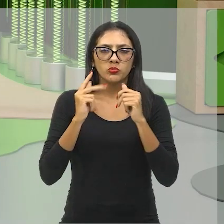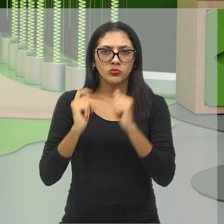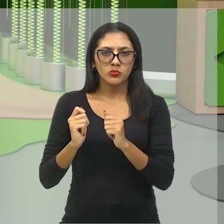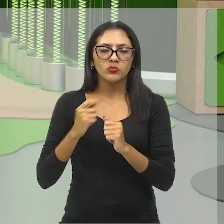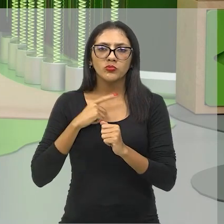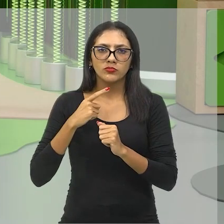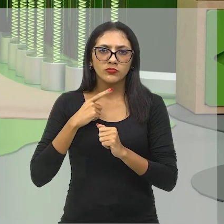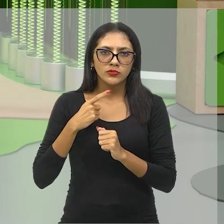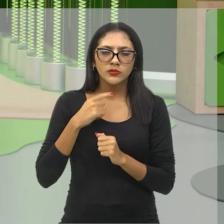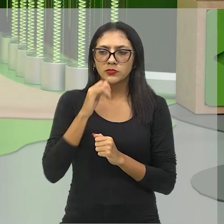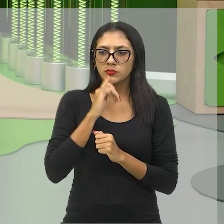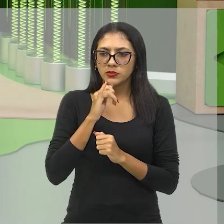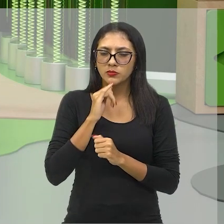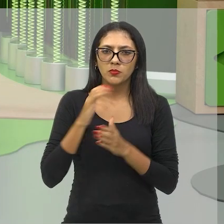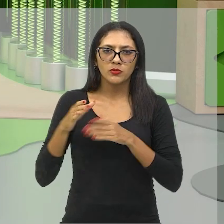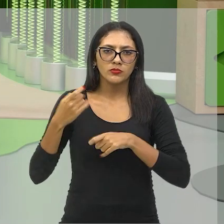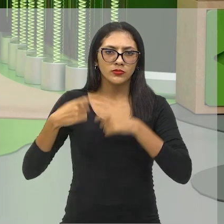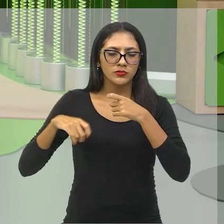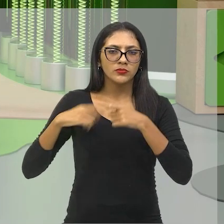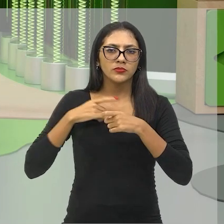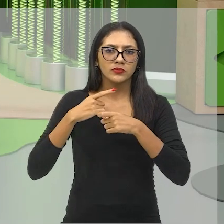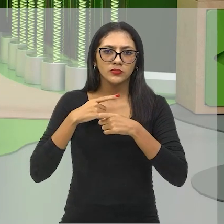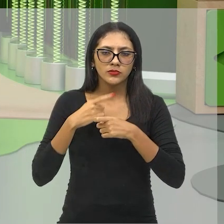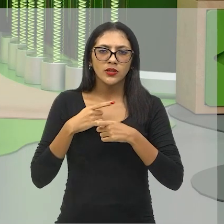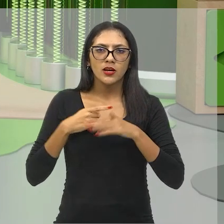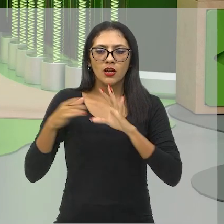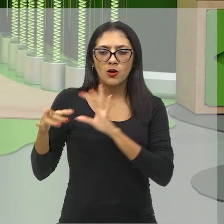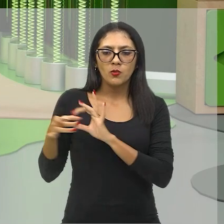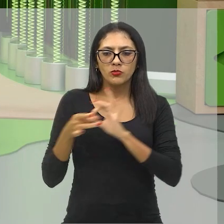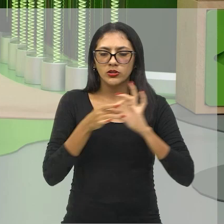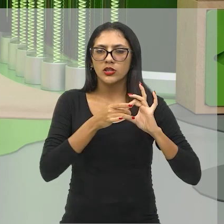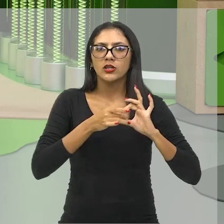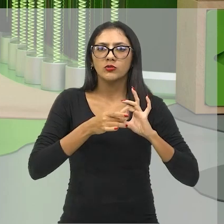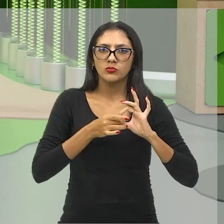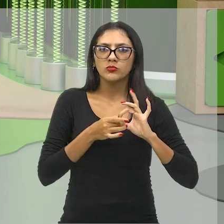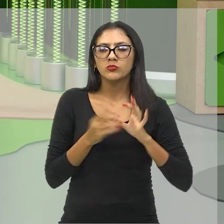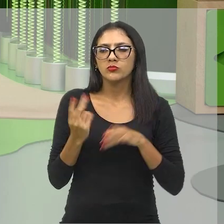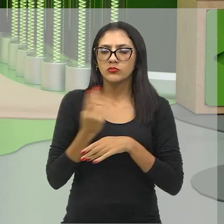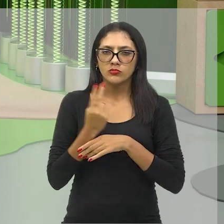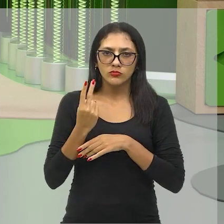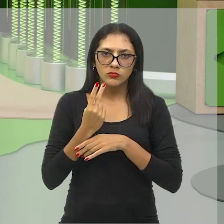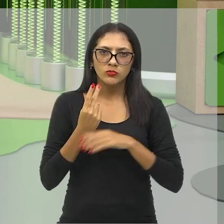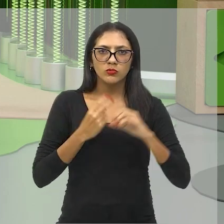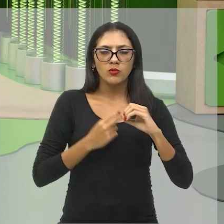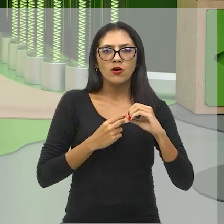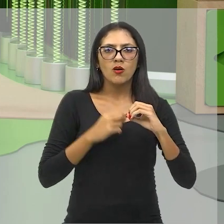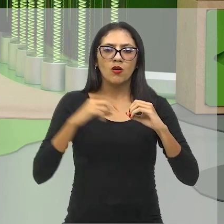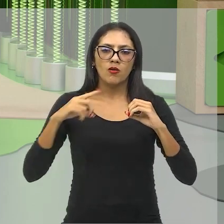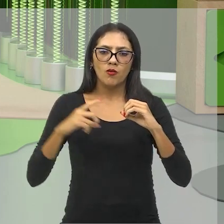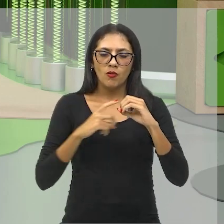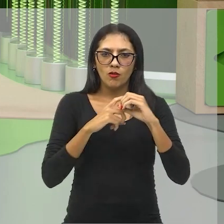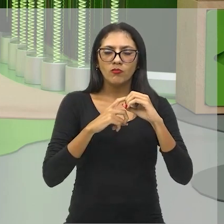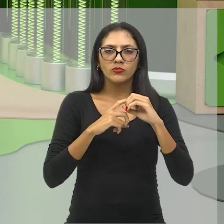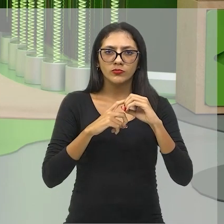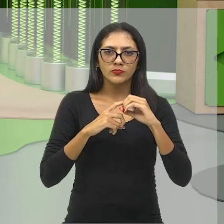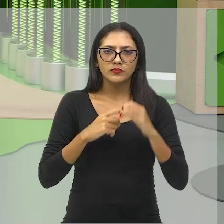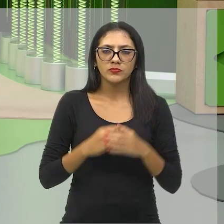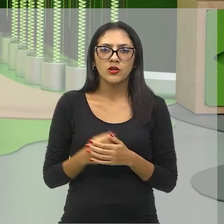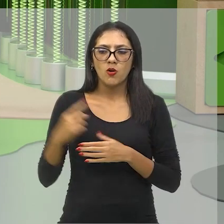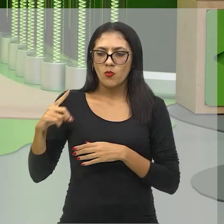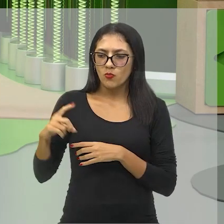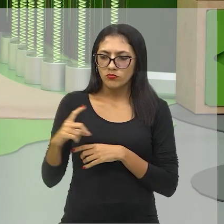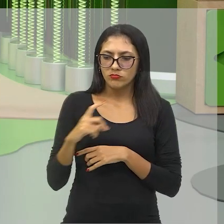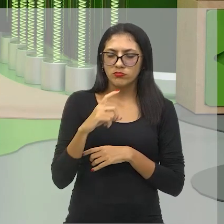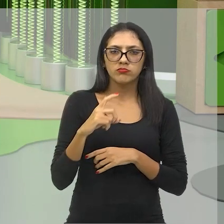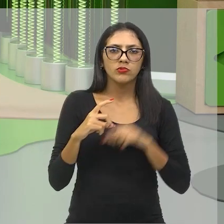ato sexual, né, onde nós temos a união desses gametas, né? Os espermatozoides são lançados ali no